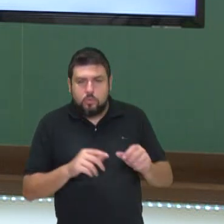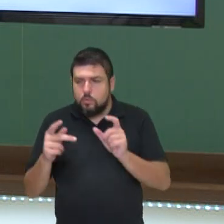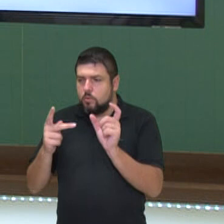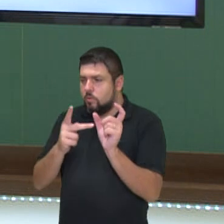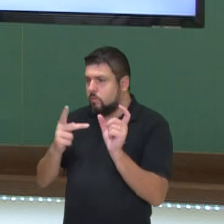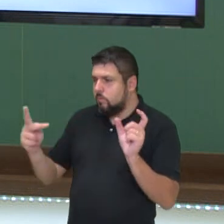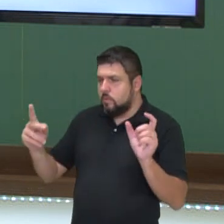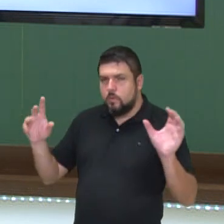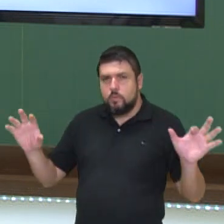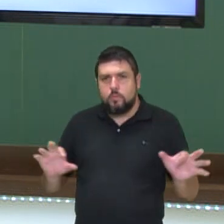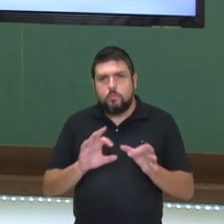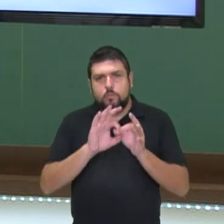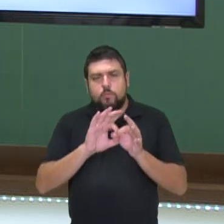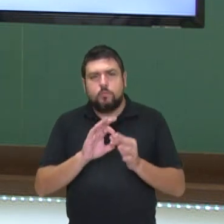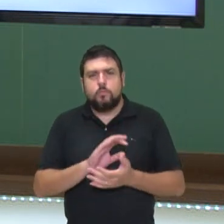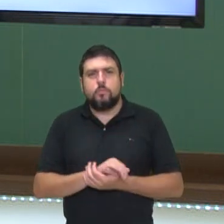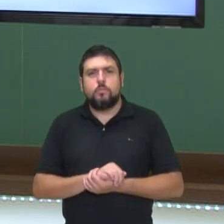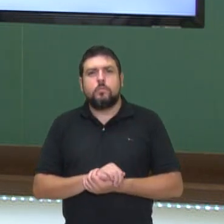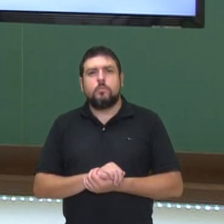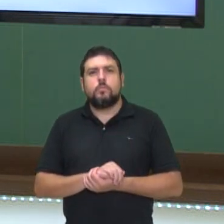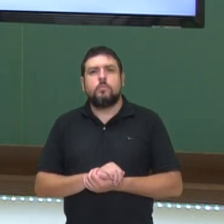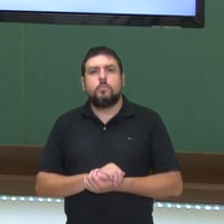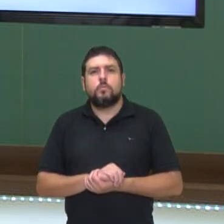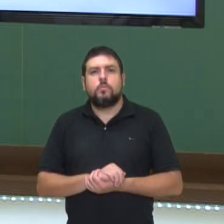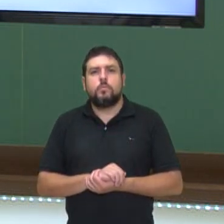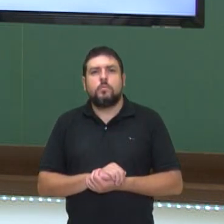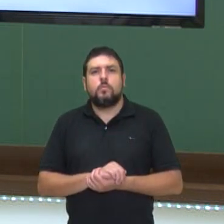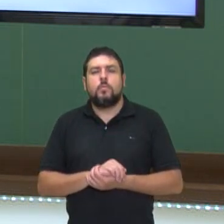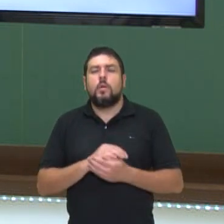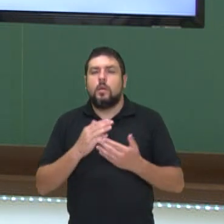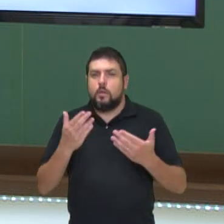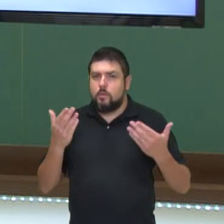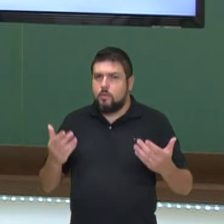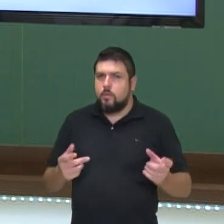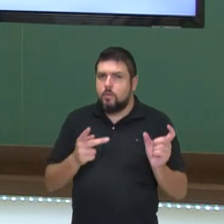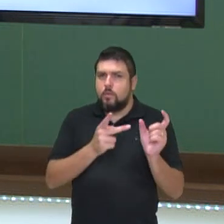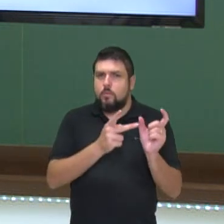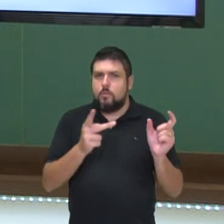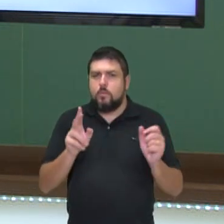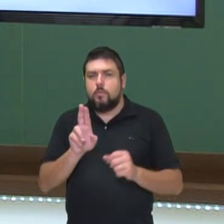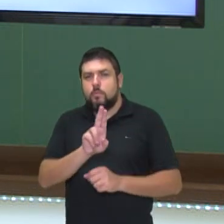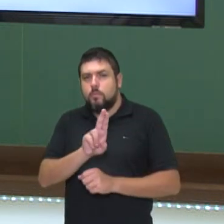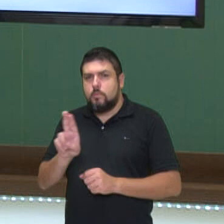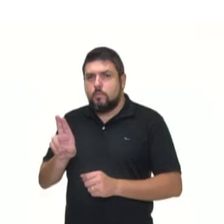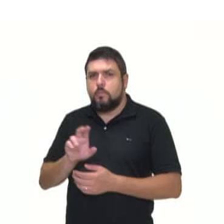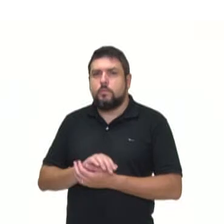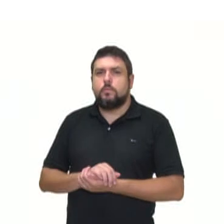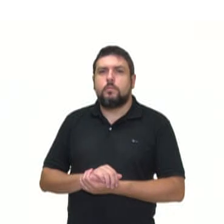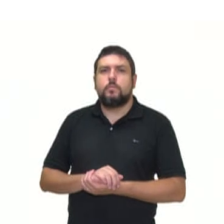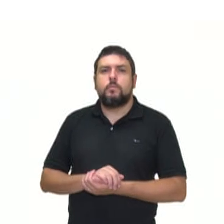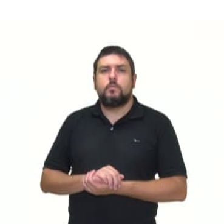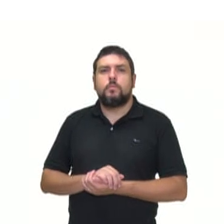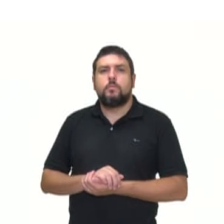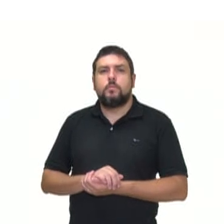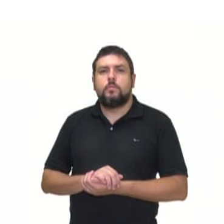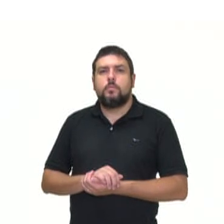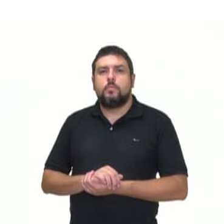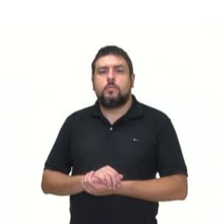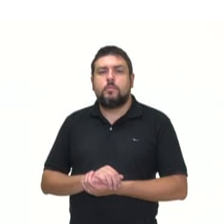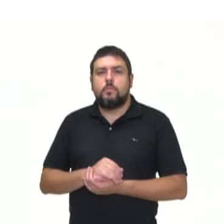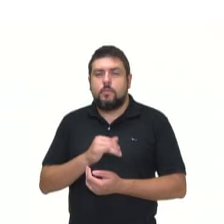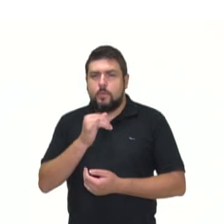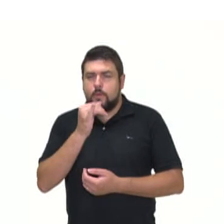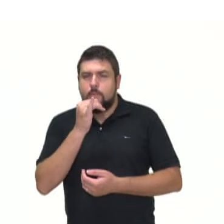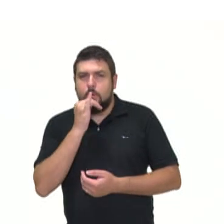predicado, predicativo. Por isso, temos um predicado nominal. Já o seguinte exemplo, um homem percorre o mundo